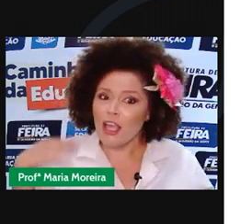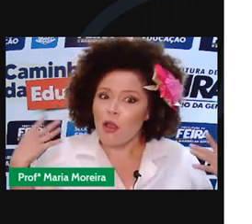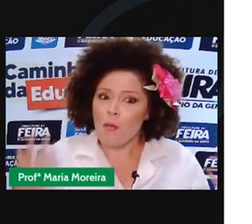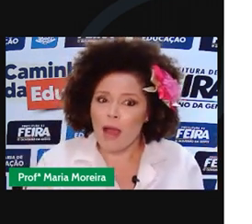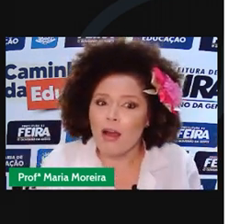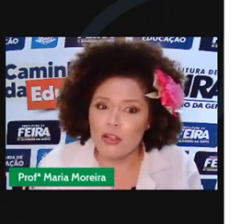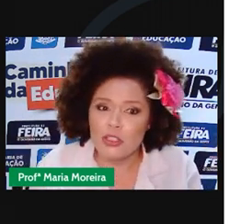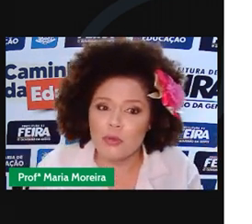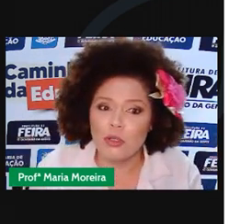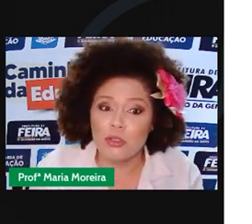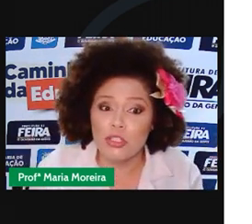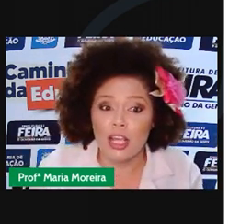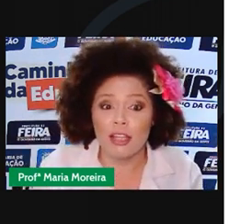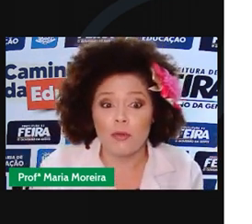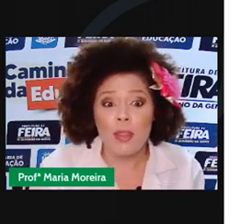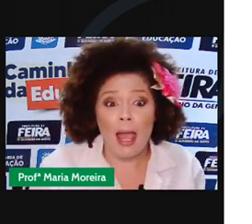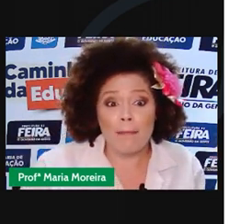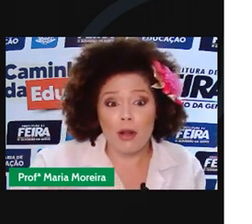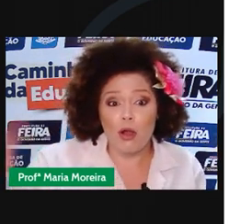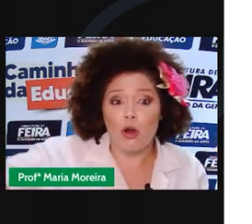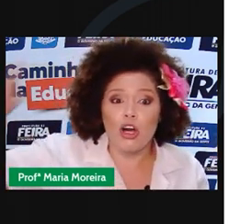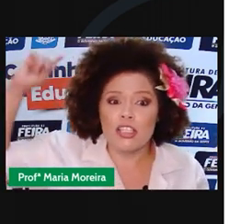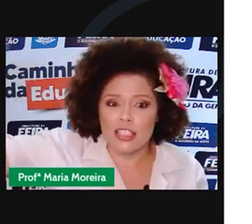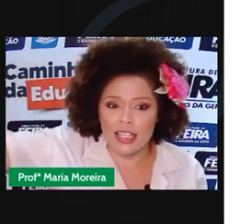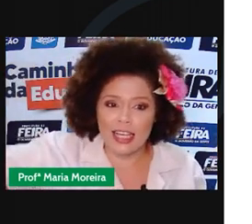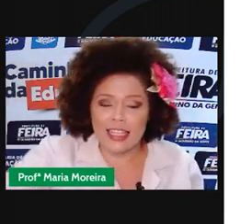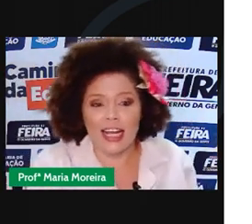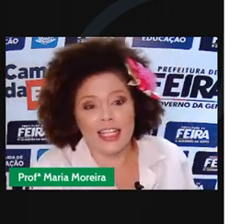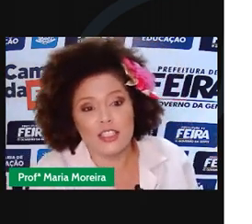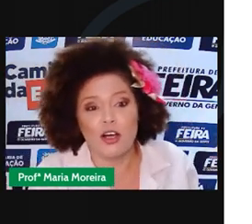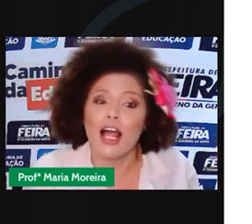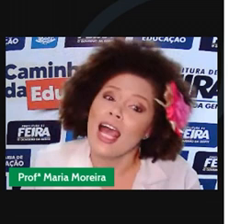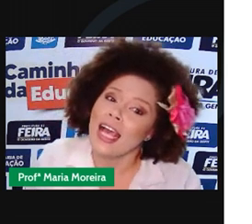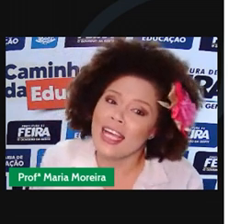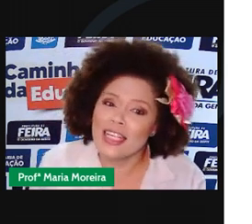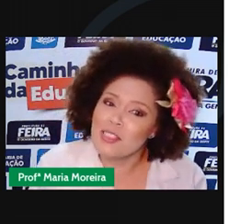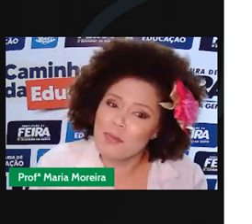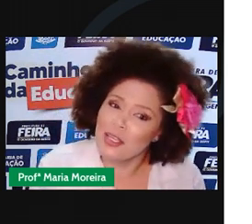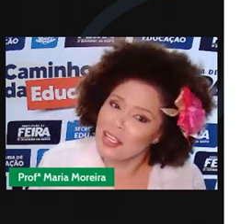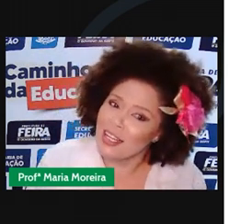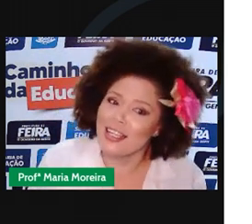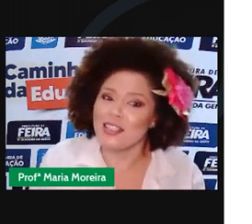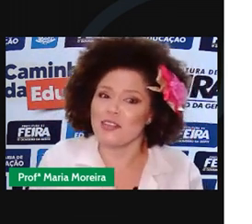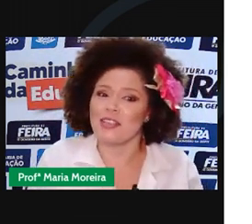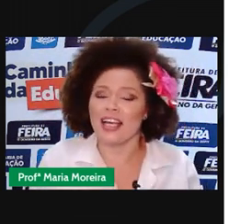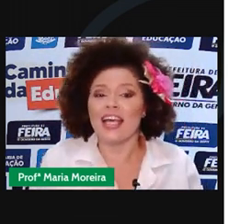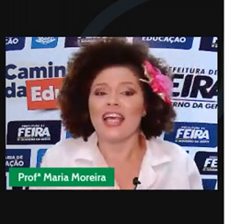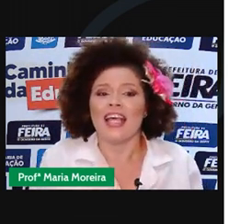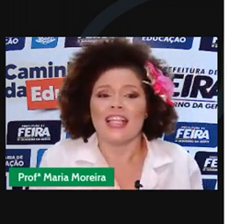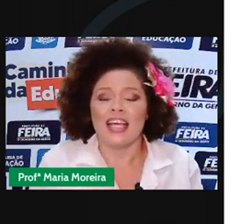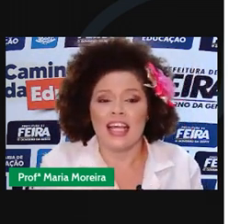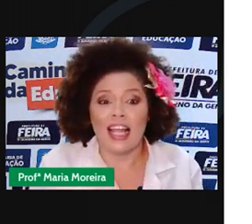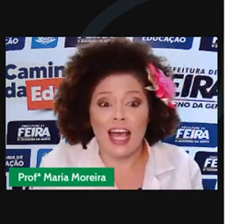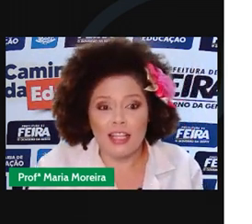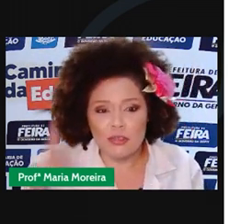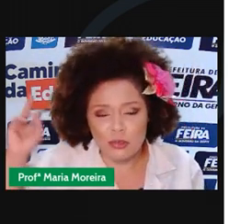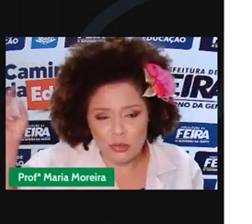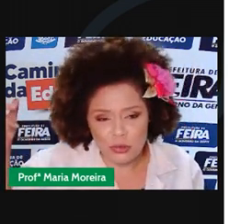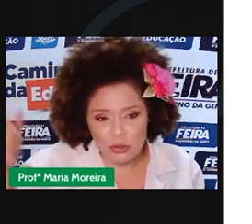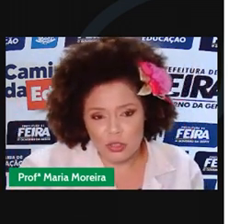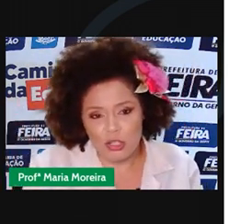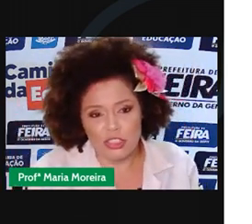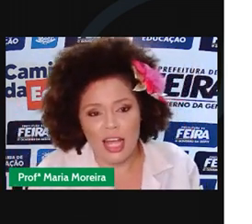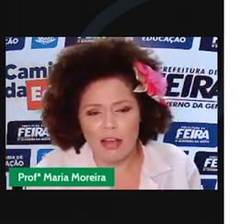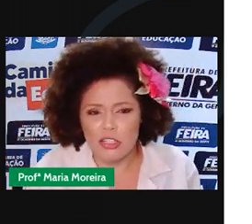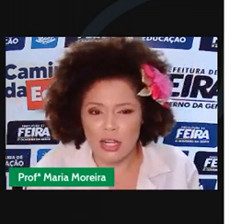aula ele vai ter uma aula de um outro jeito a para o Rose né que tá lá na escola crispiano é lá